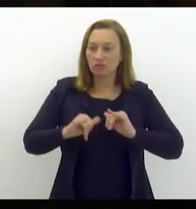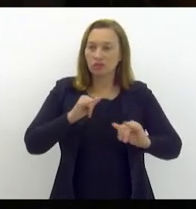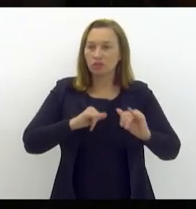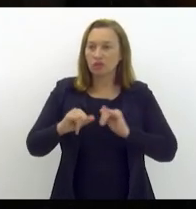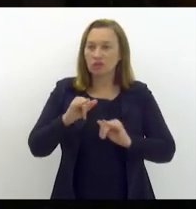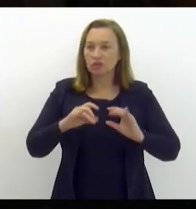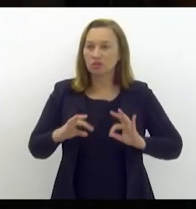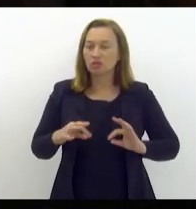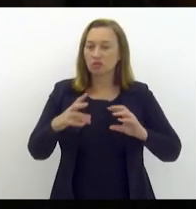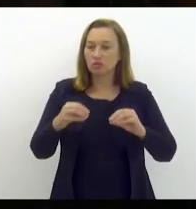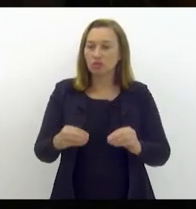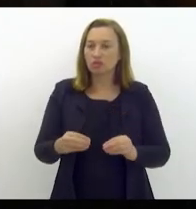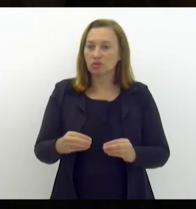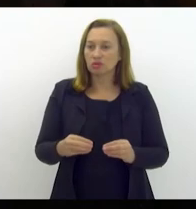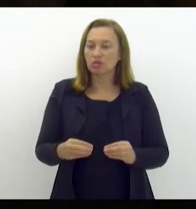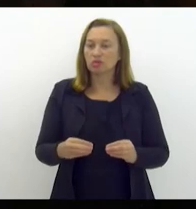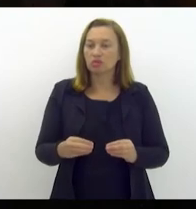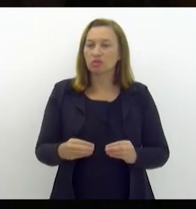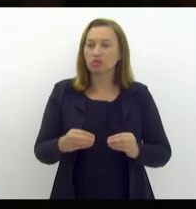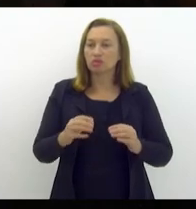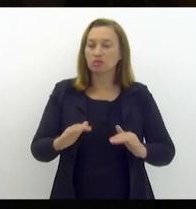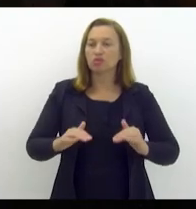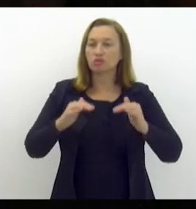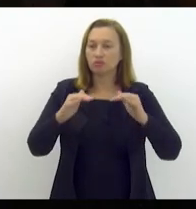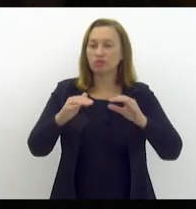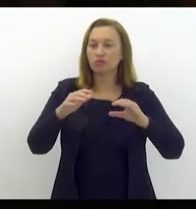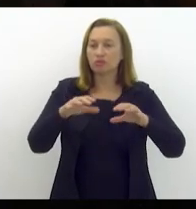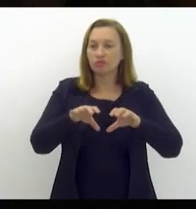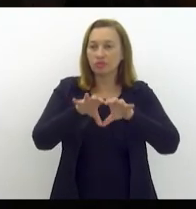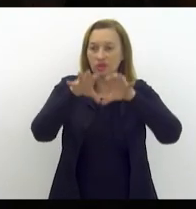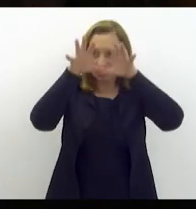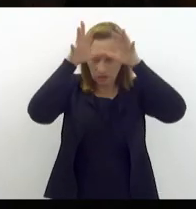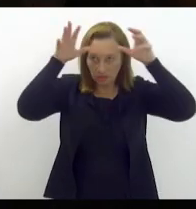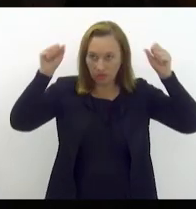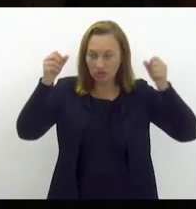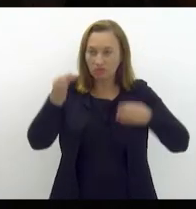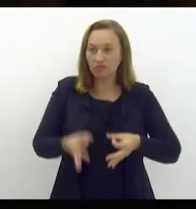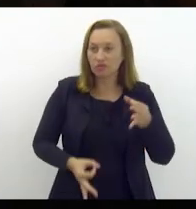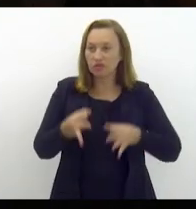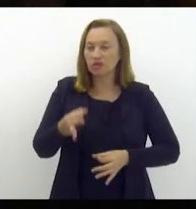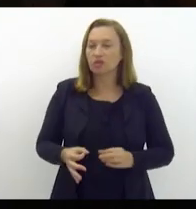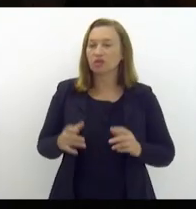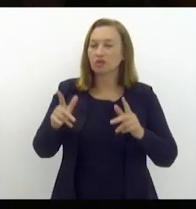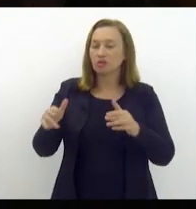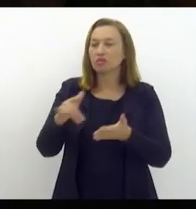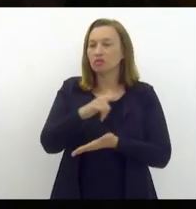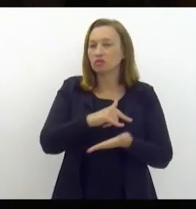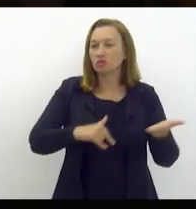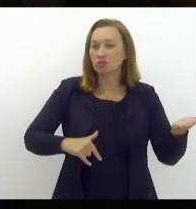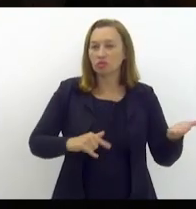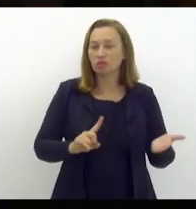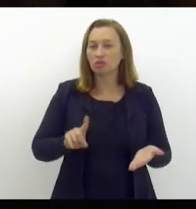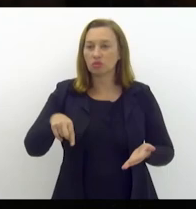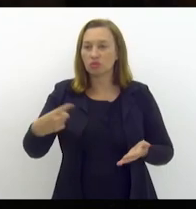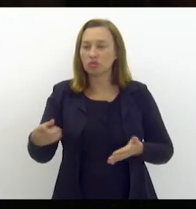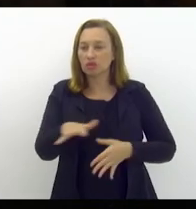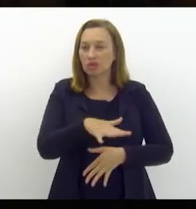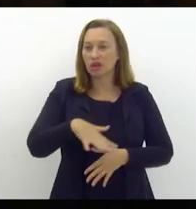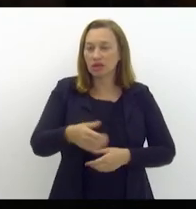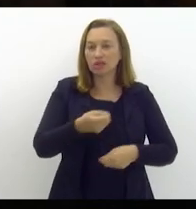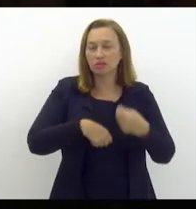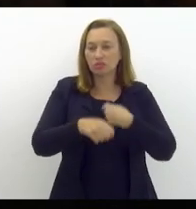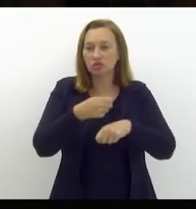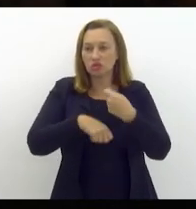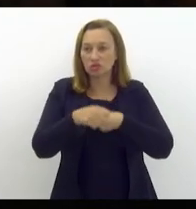deliberações colegiadas deste Supremo Tribunal Federal, assim como os documentos e demais atos administrativos